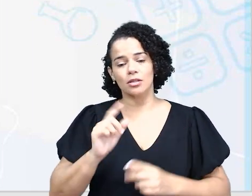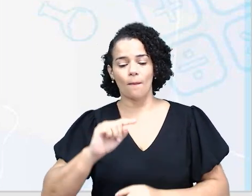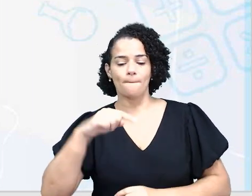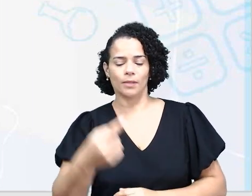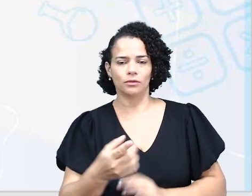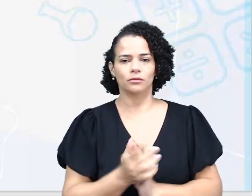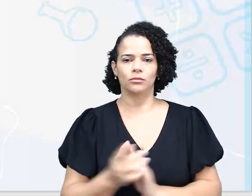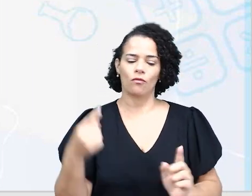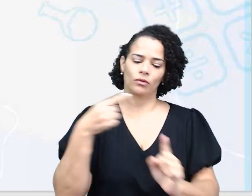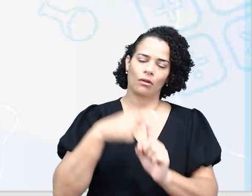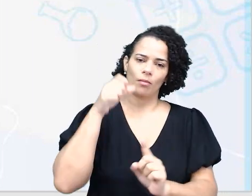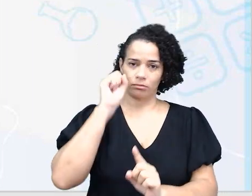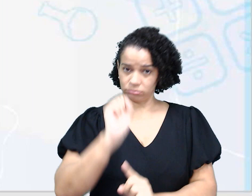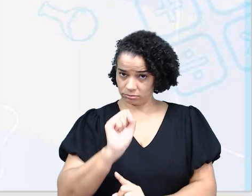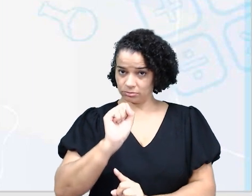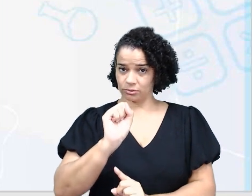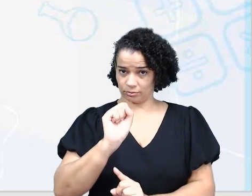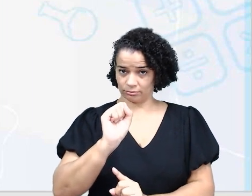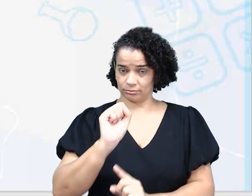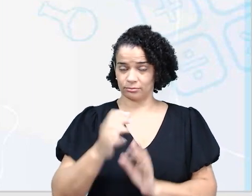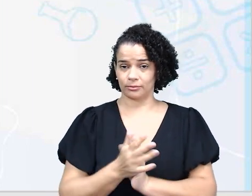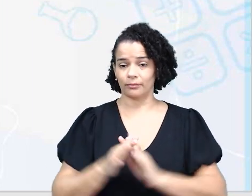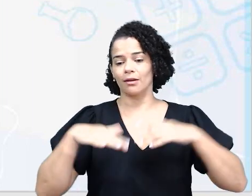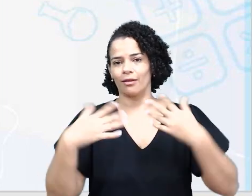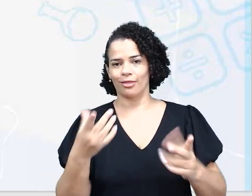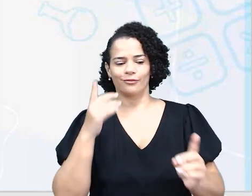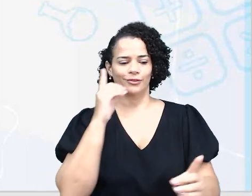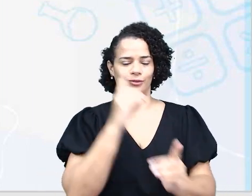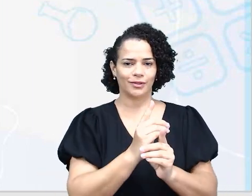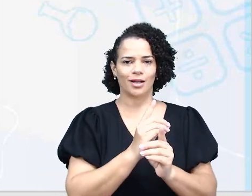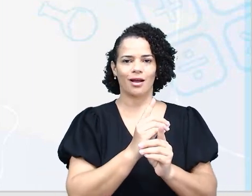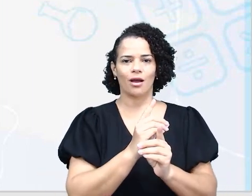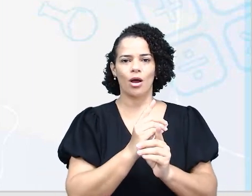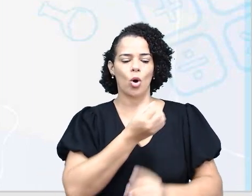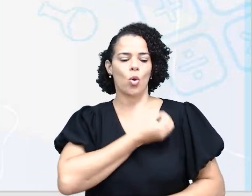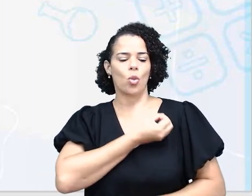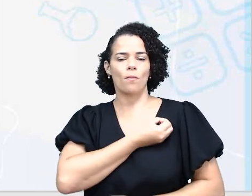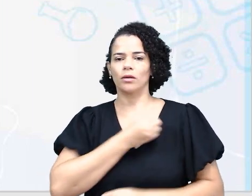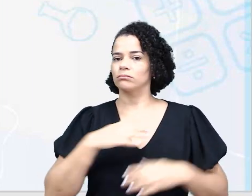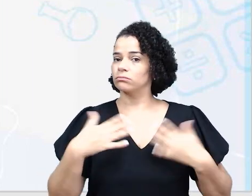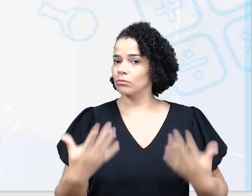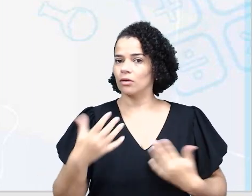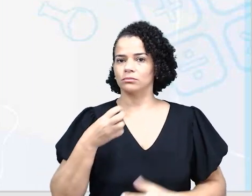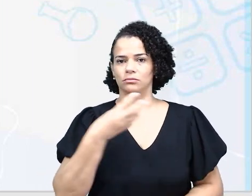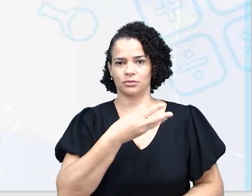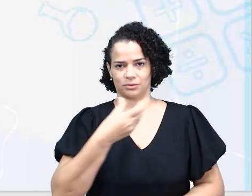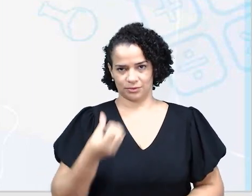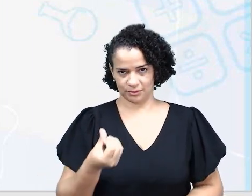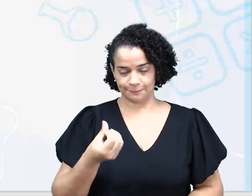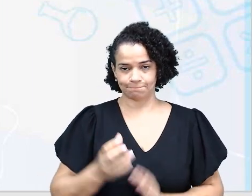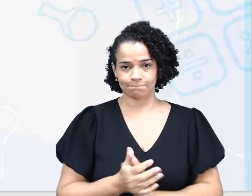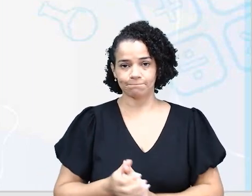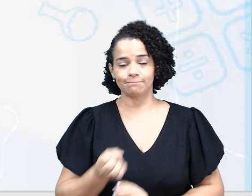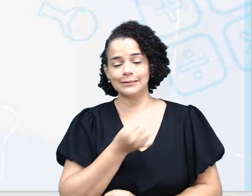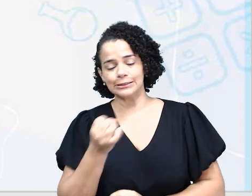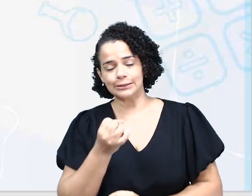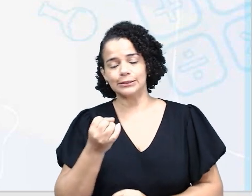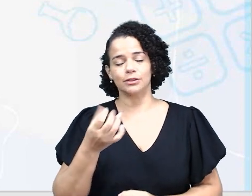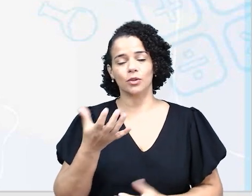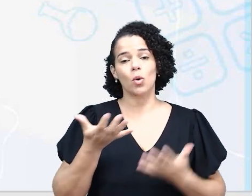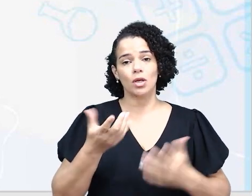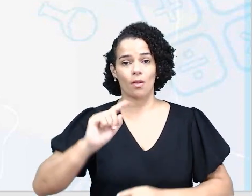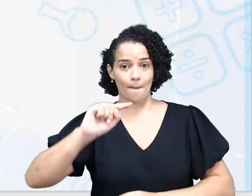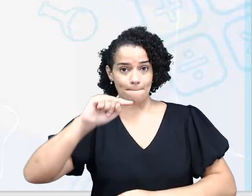eu já sei que eu vou somar 8 unidades. Então eu vou achar o número 36. Se eu quiser mais uma vez, eu agora vou